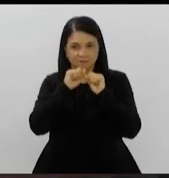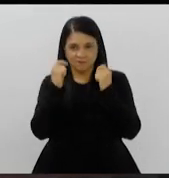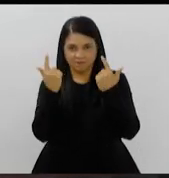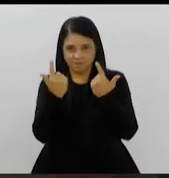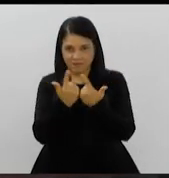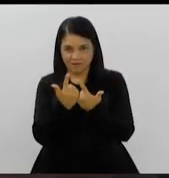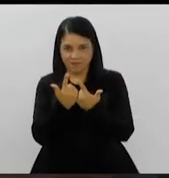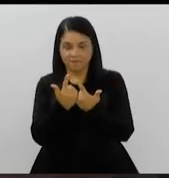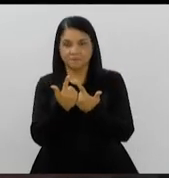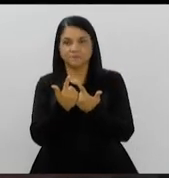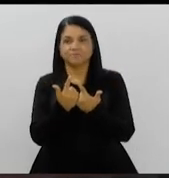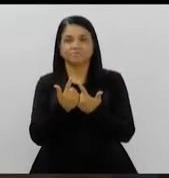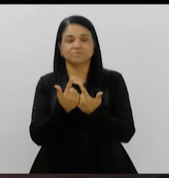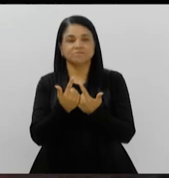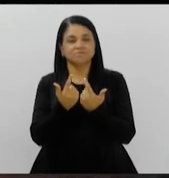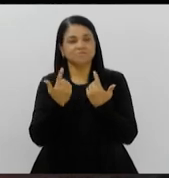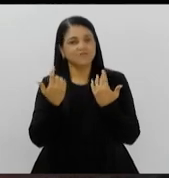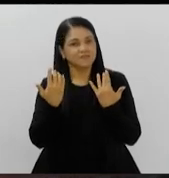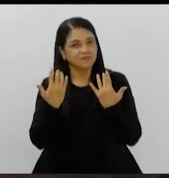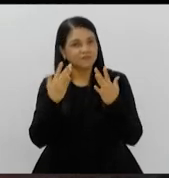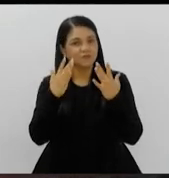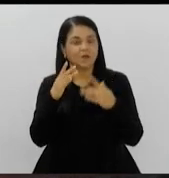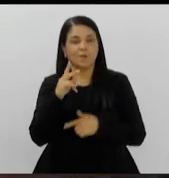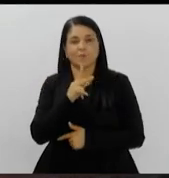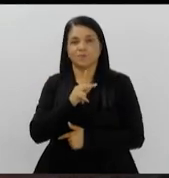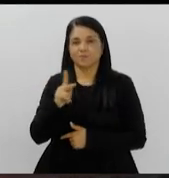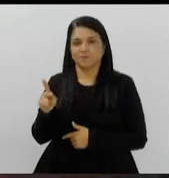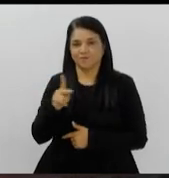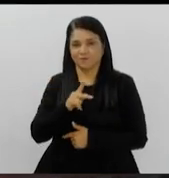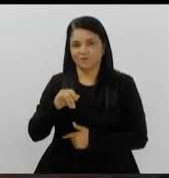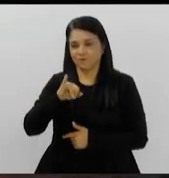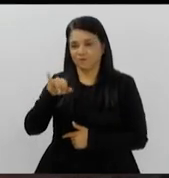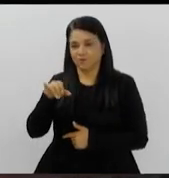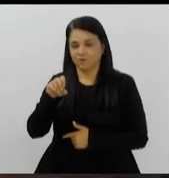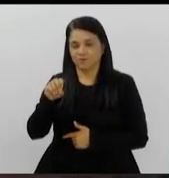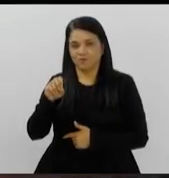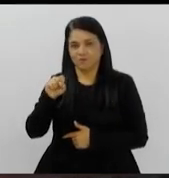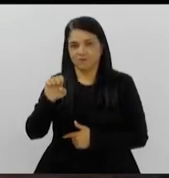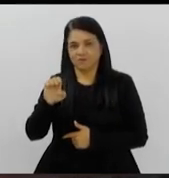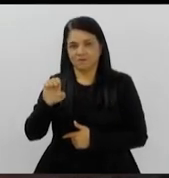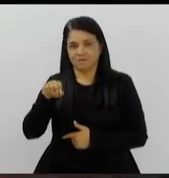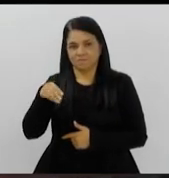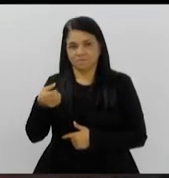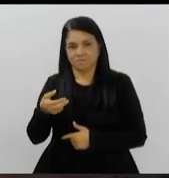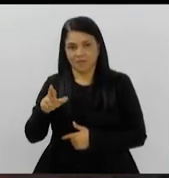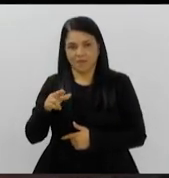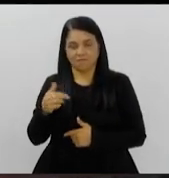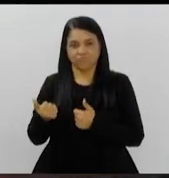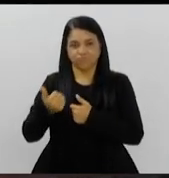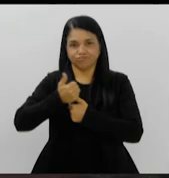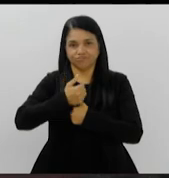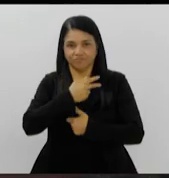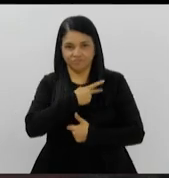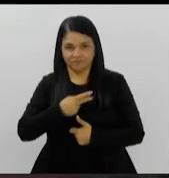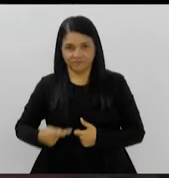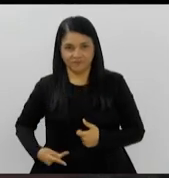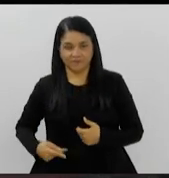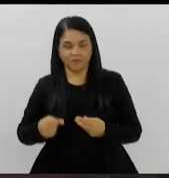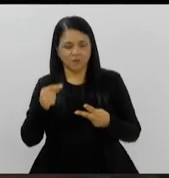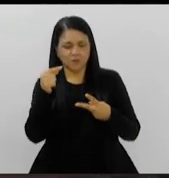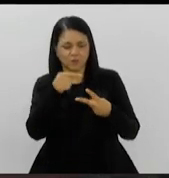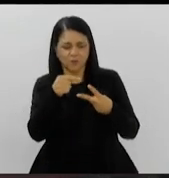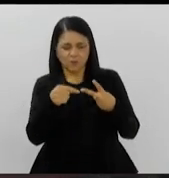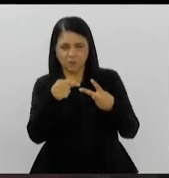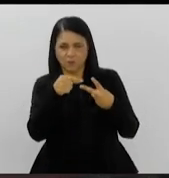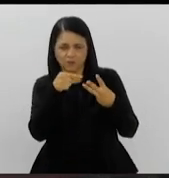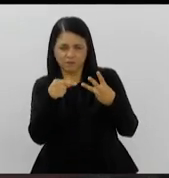o deputado professor Josemar, que está presidindo aqui a nossa sessão. Queria colocar duas ou três questões